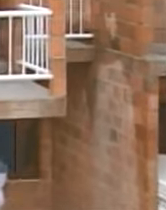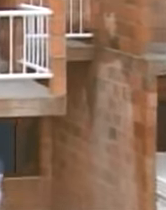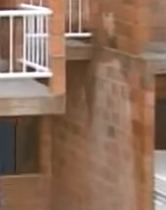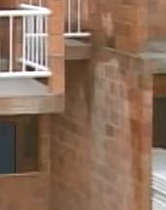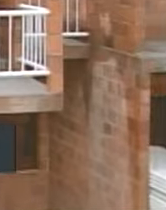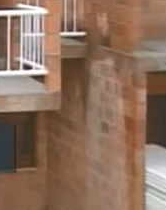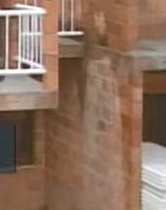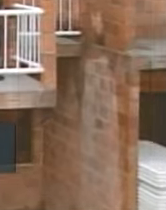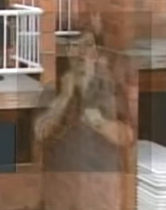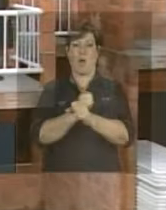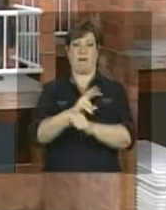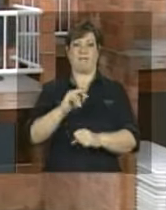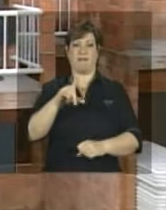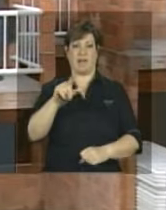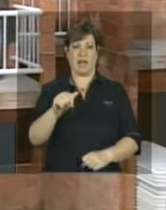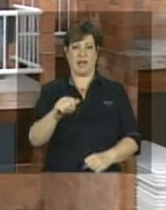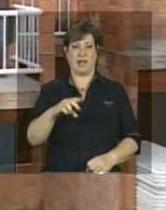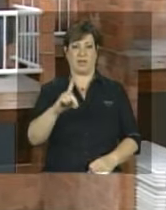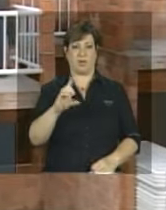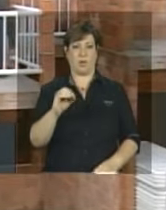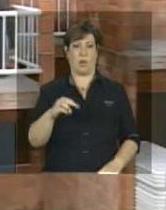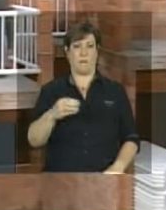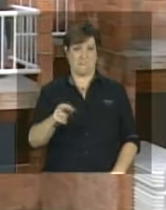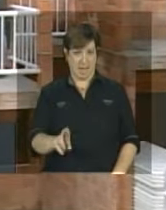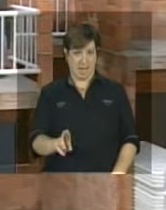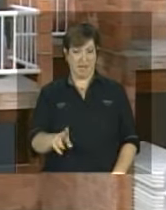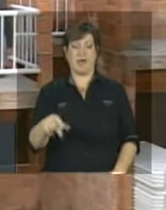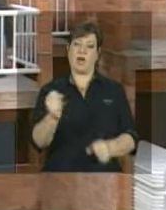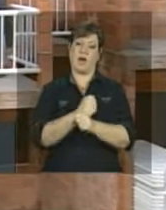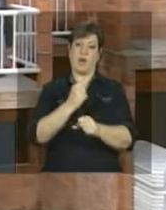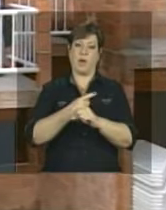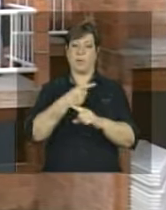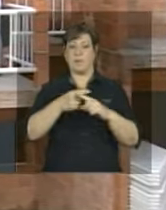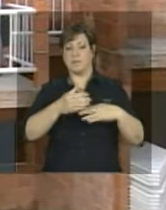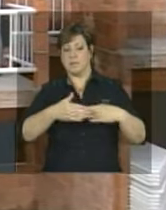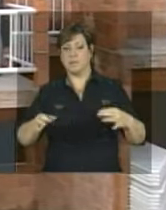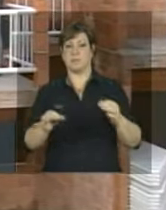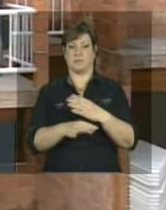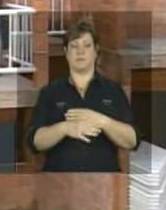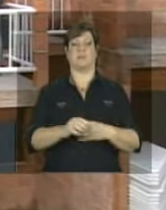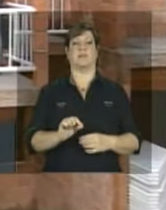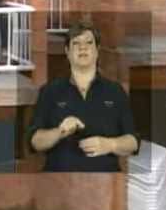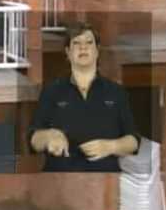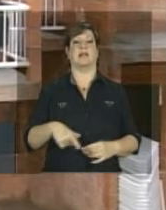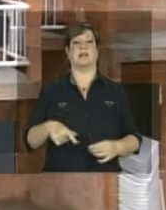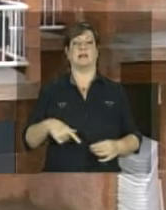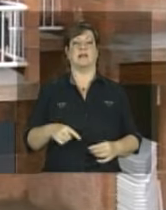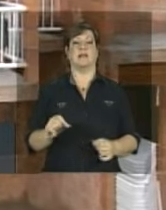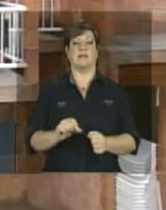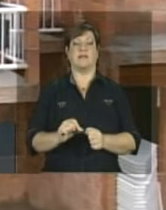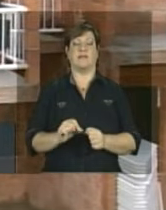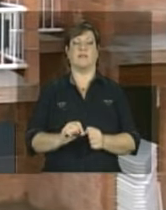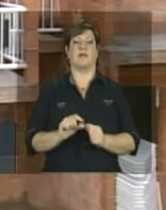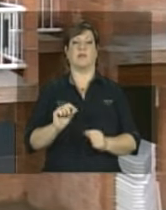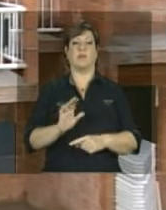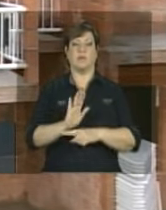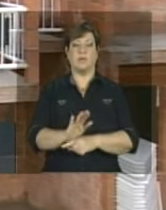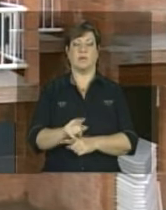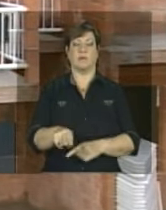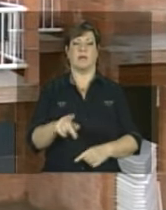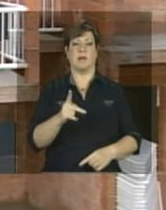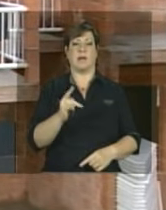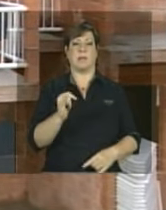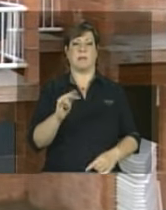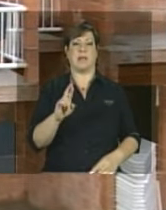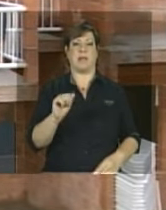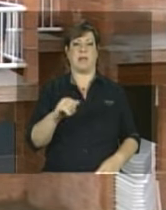Vila do Mar. Em fase de conclusão, o projeto Vila do Mar pretende requalificar o Grande Pirambu,